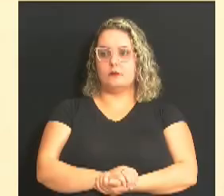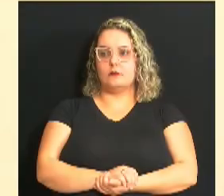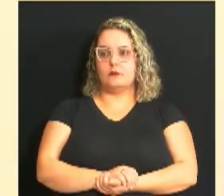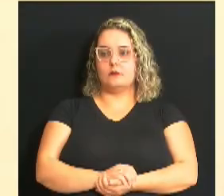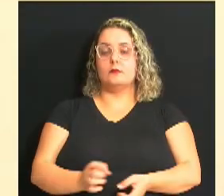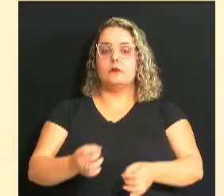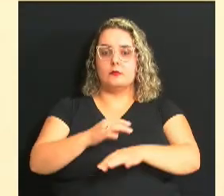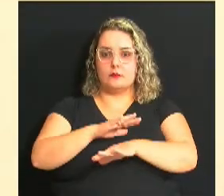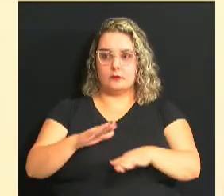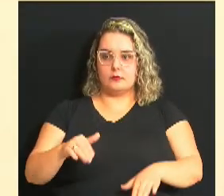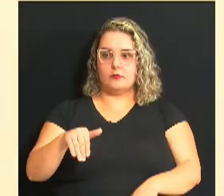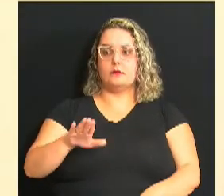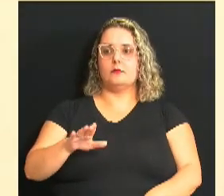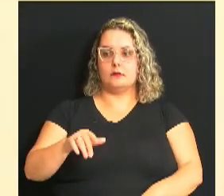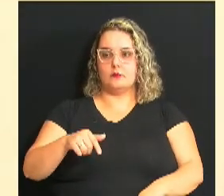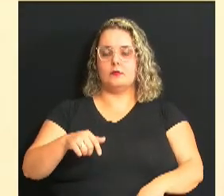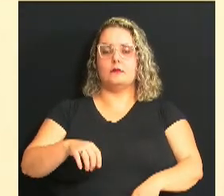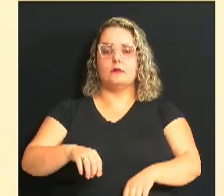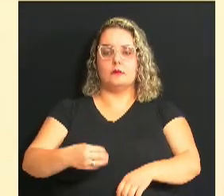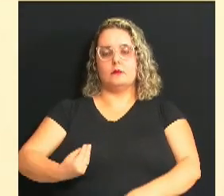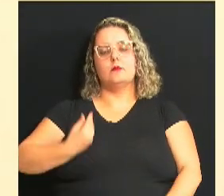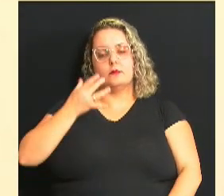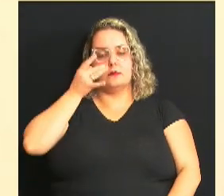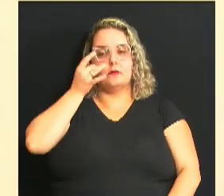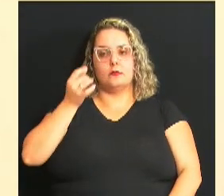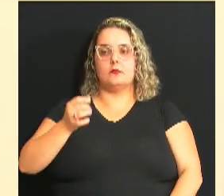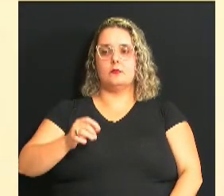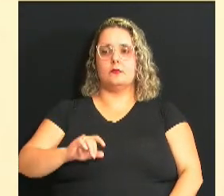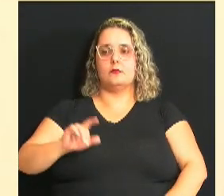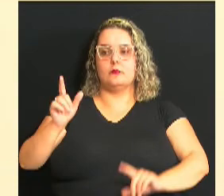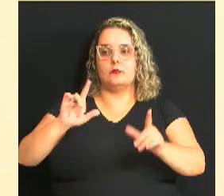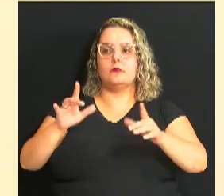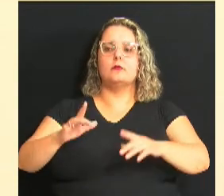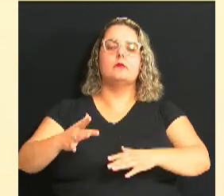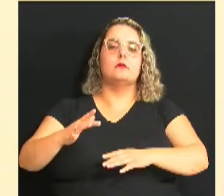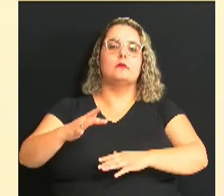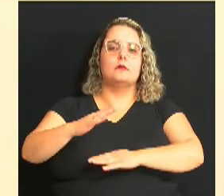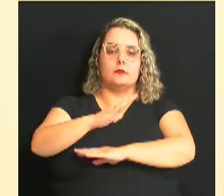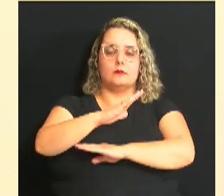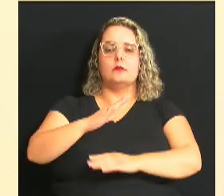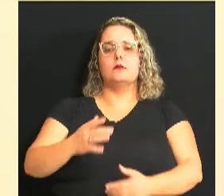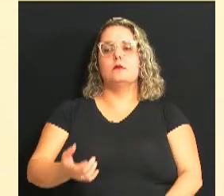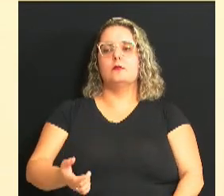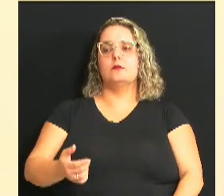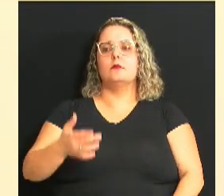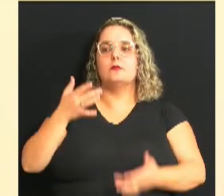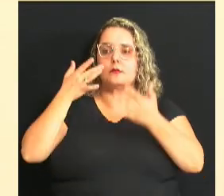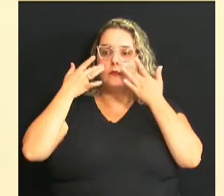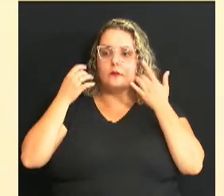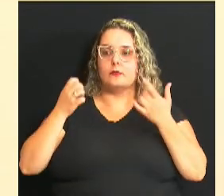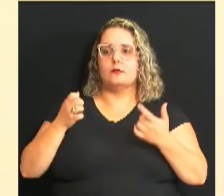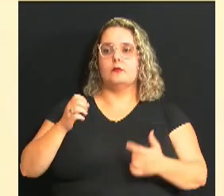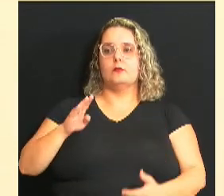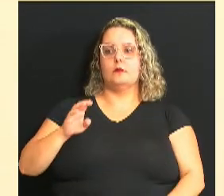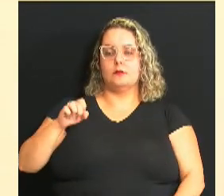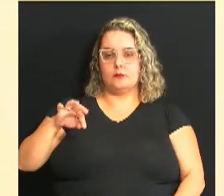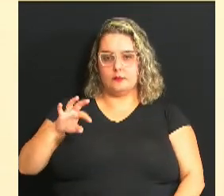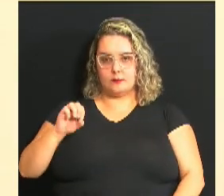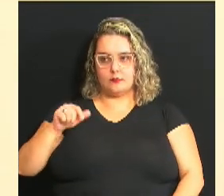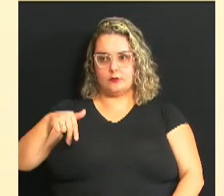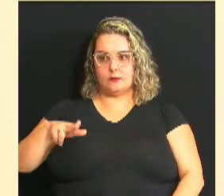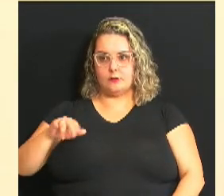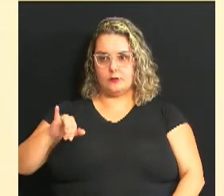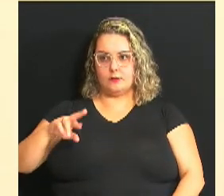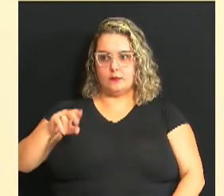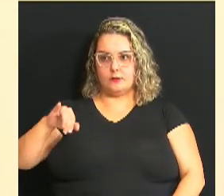Encerramos mais esta transmissão ao vivo, direto do Teatro Bento Quirino, pela TV Câmara Campinas. Se você perdeu